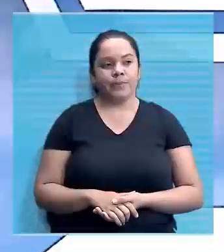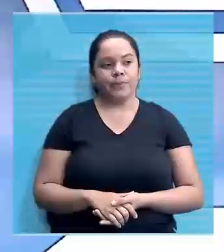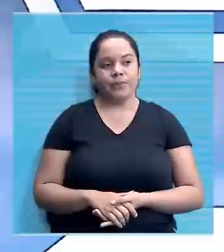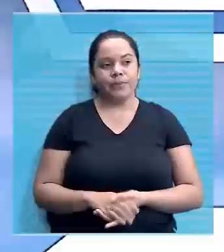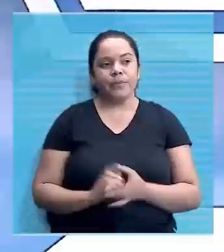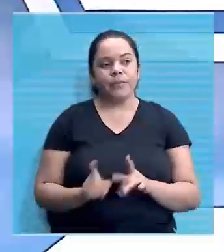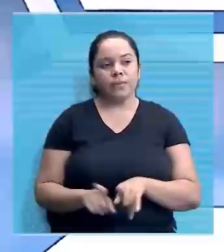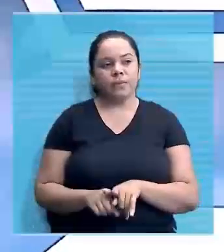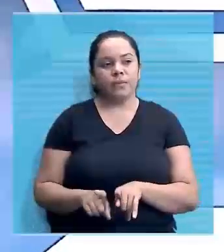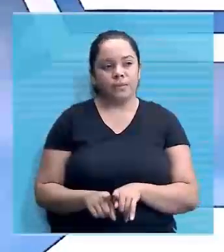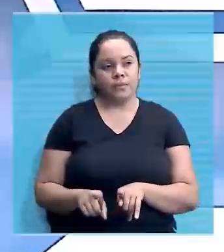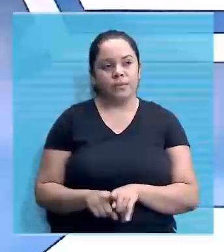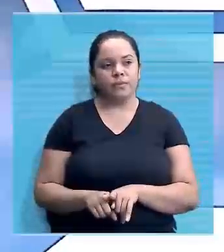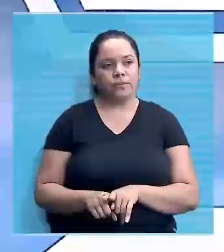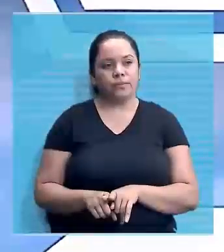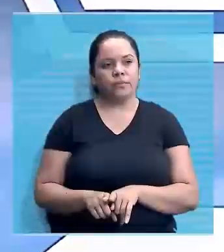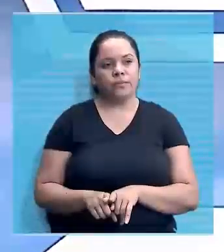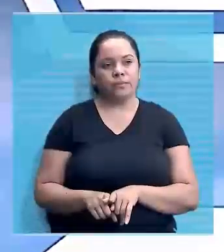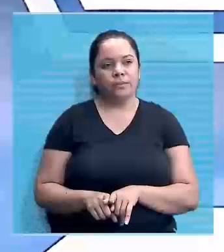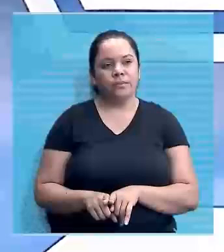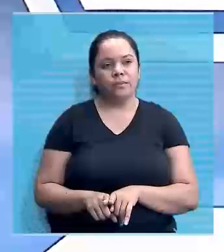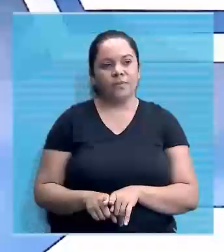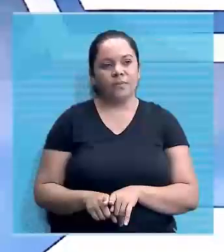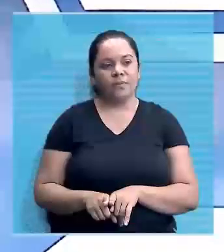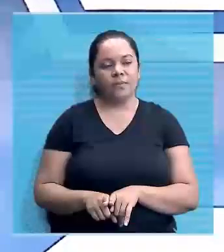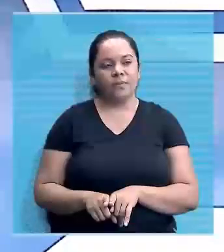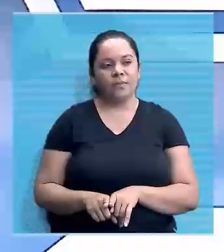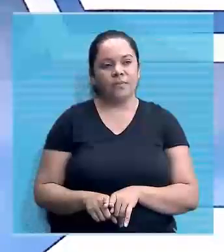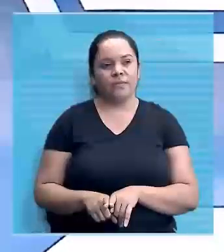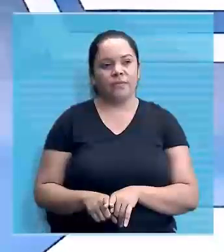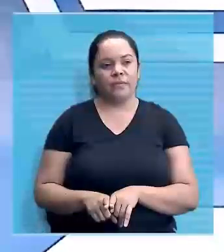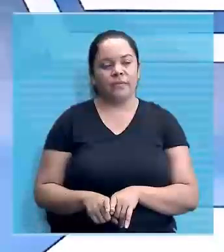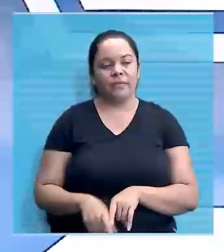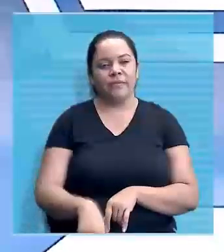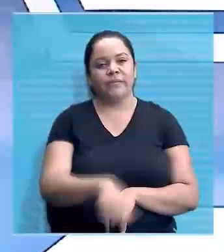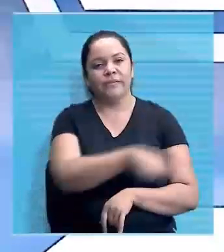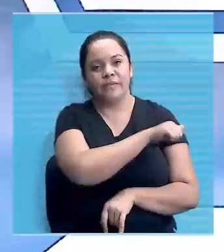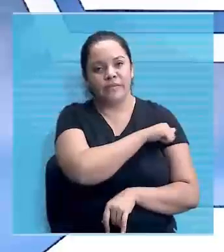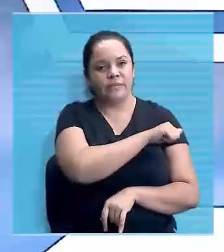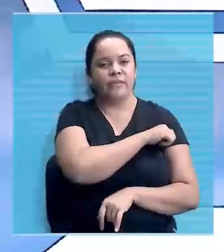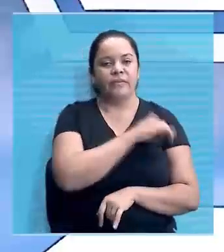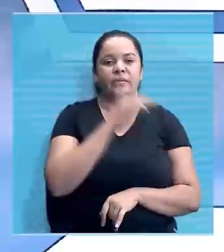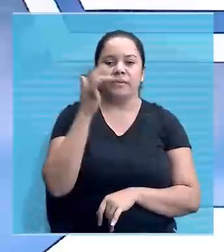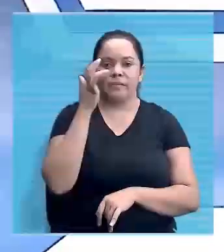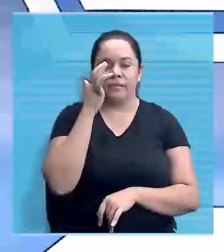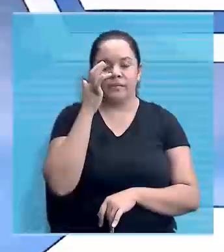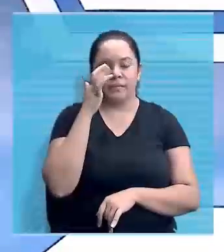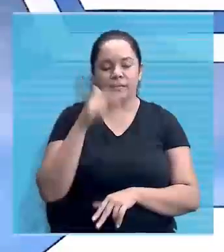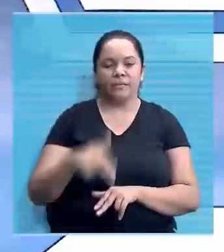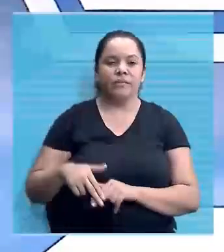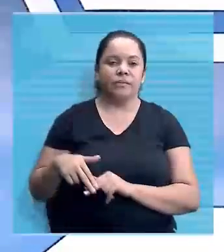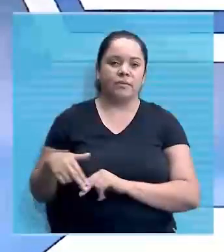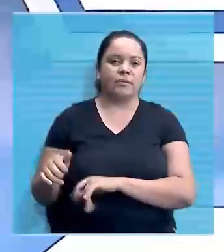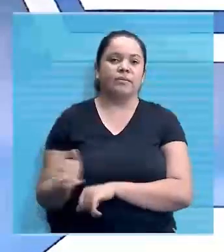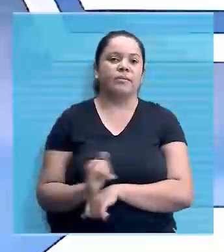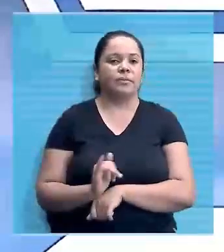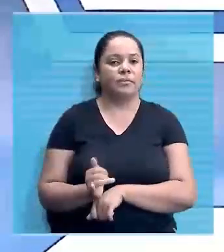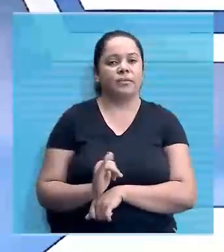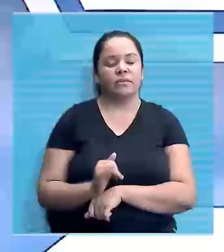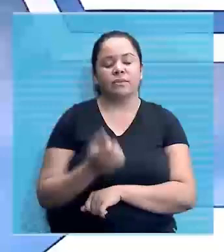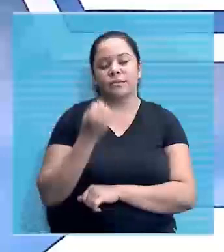dos nossos queridos polos ou melhor dos nossos queridos alunos que estão nos assistindo via YouTube